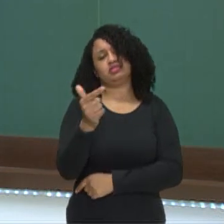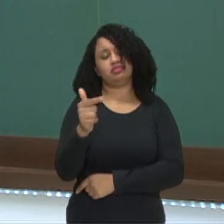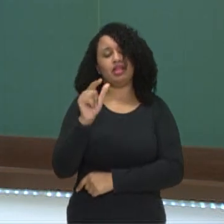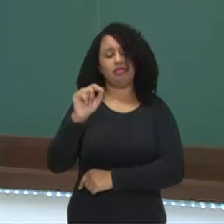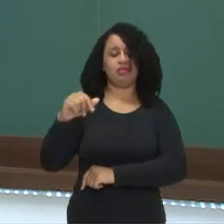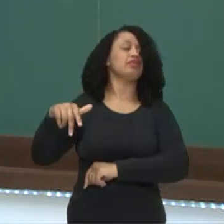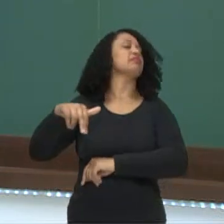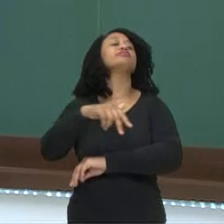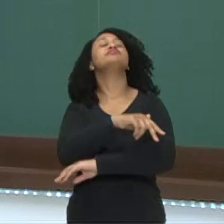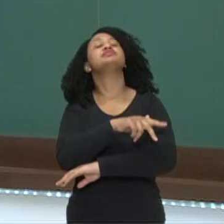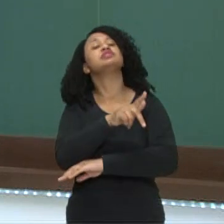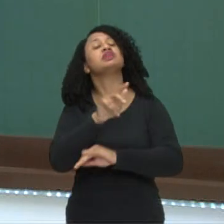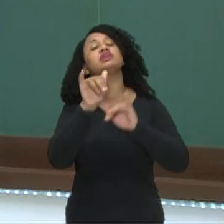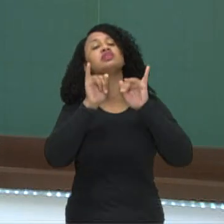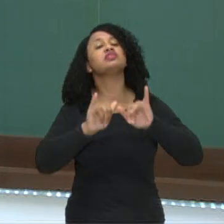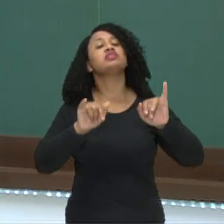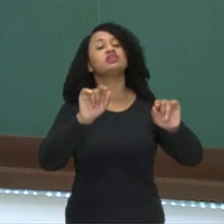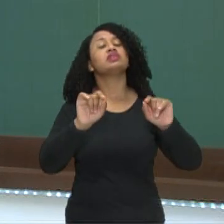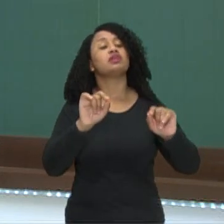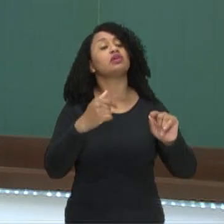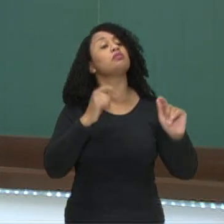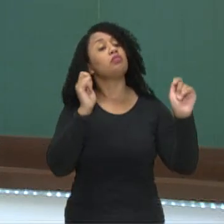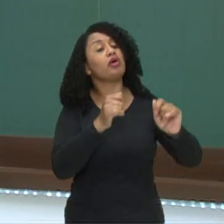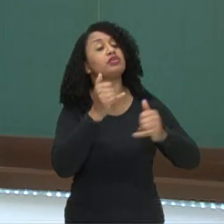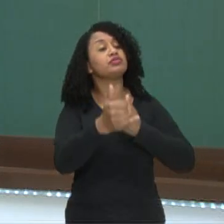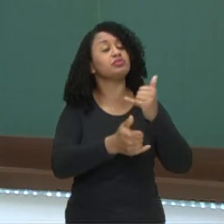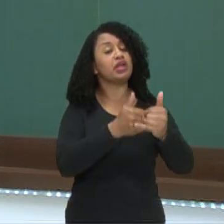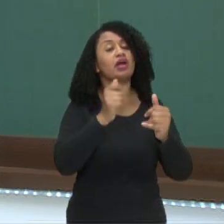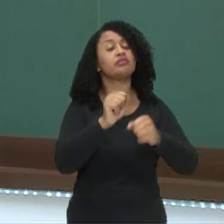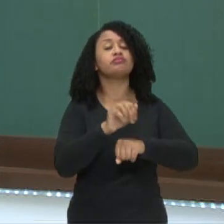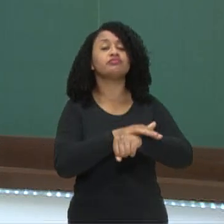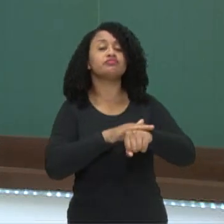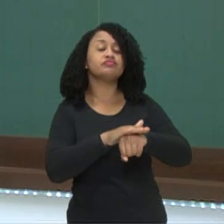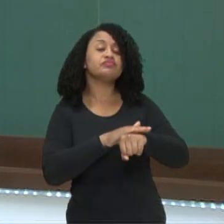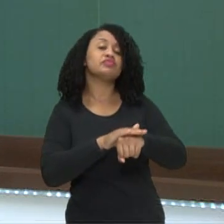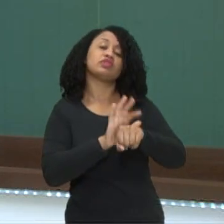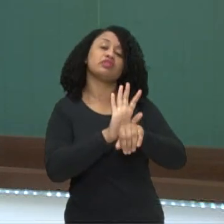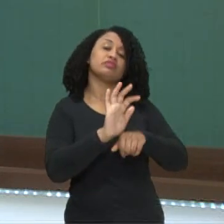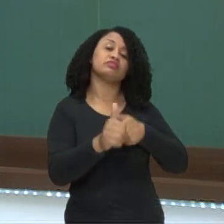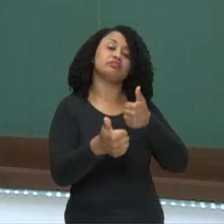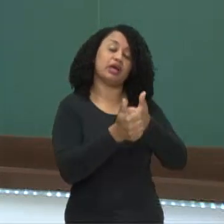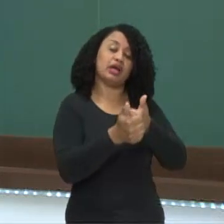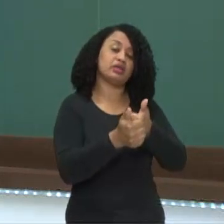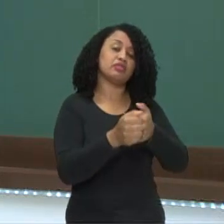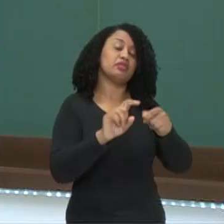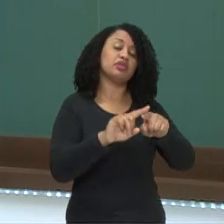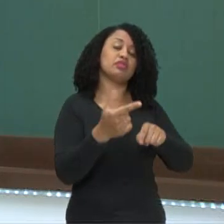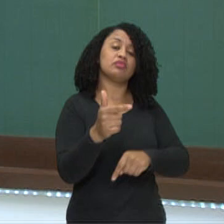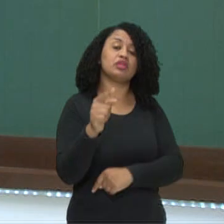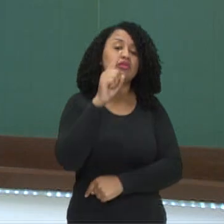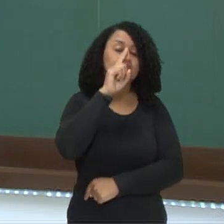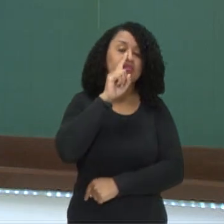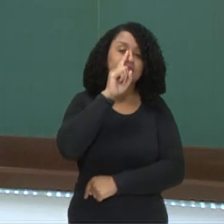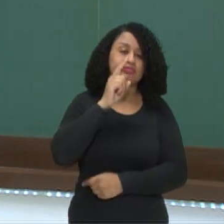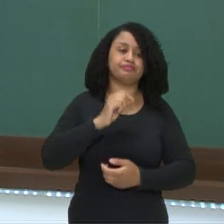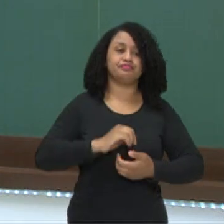ali. Só quer dizer que ele pode brincar, que ele pode conversar, que ele pode se aproximar, que não há perigo nenhum.